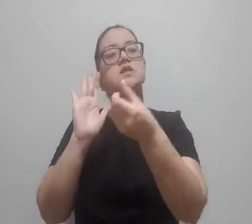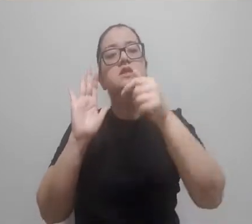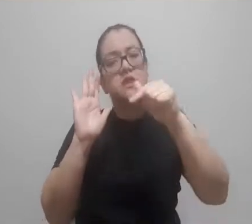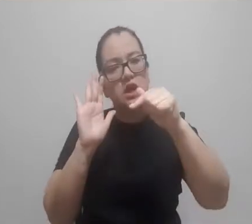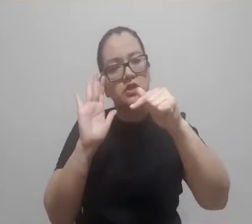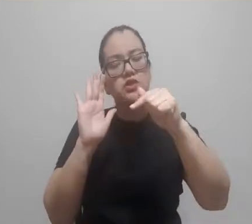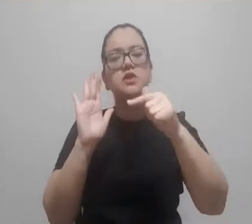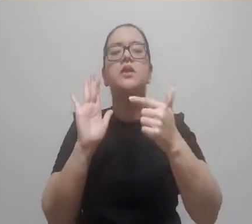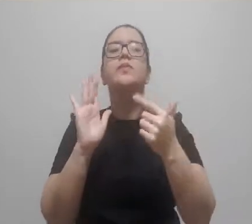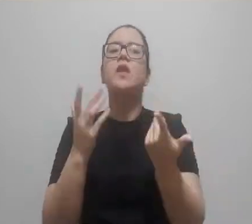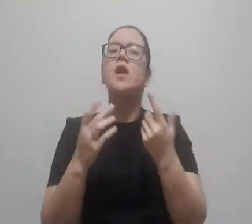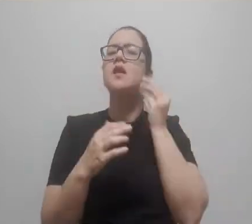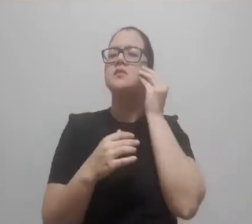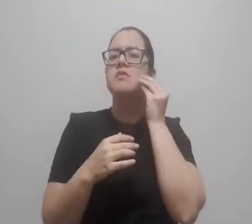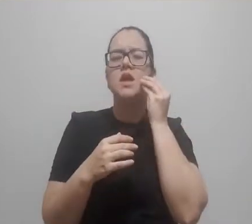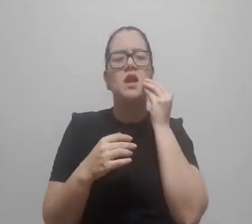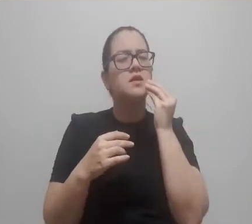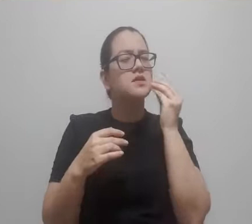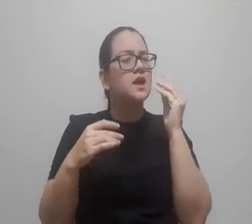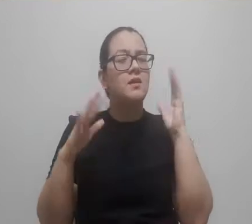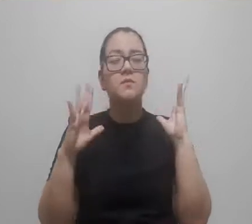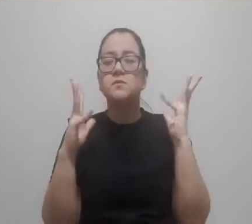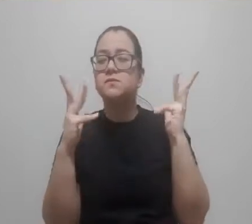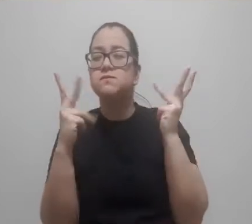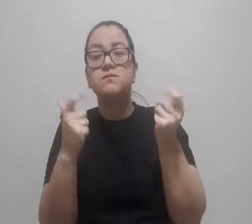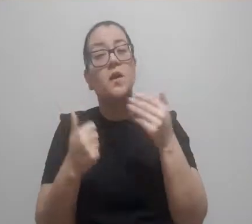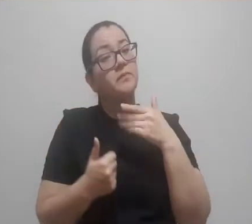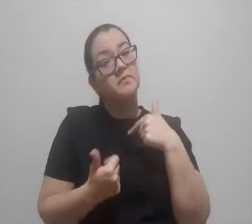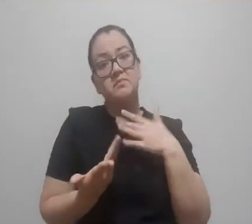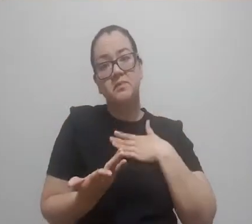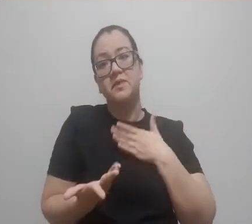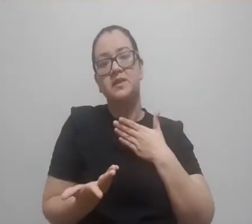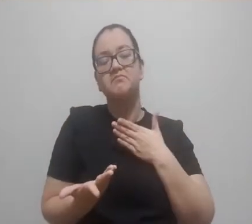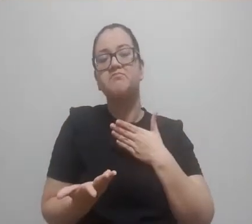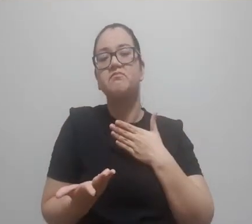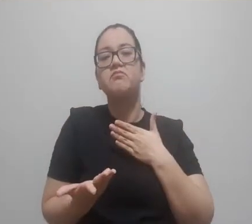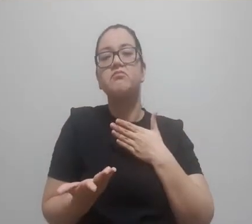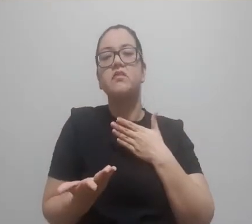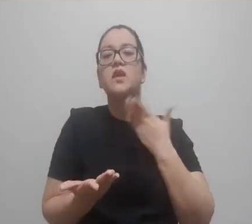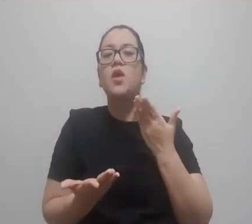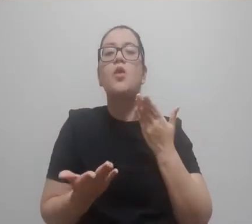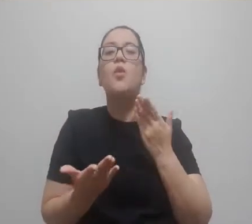uma experiência fantástica, pelo menos para mim. Desde fevereiro que nós estamos